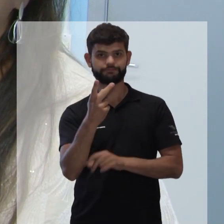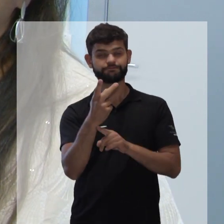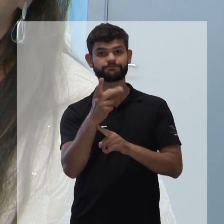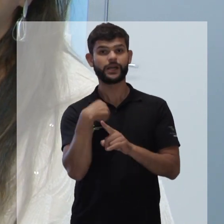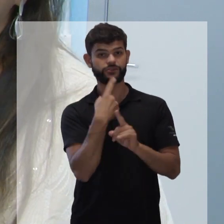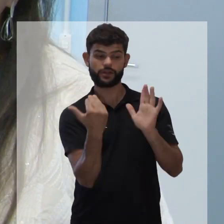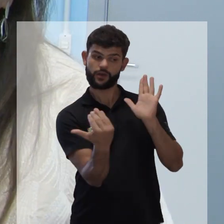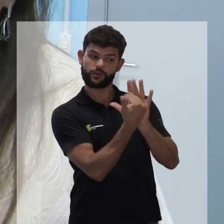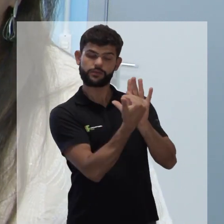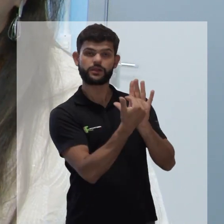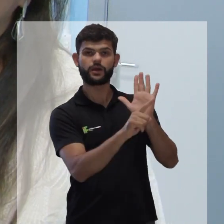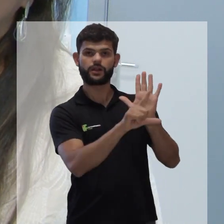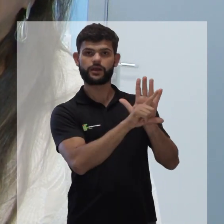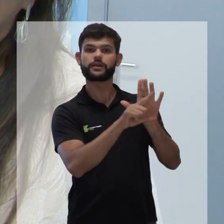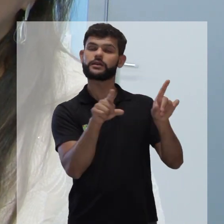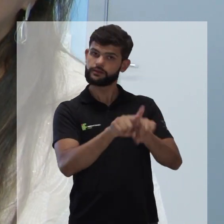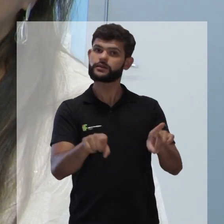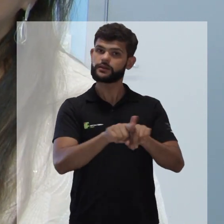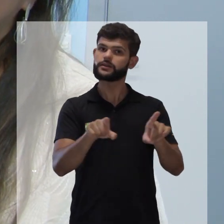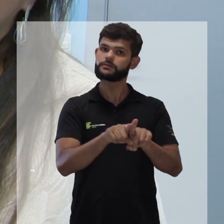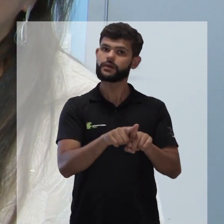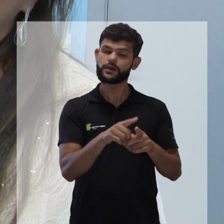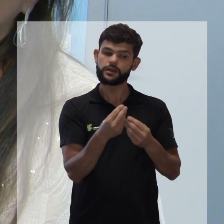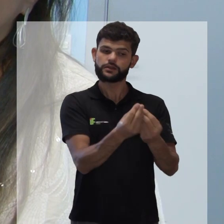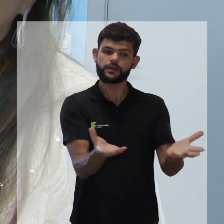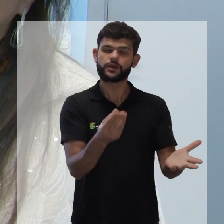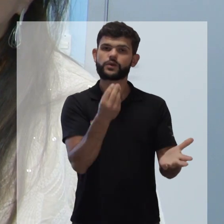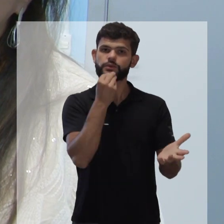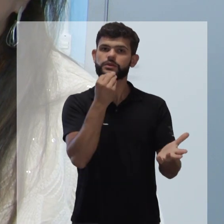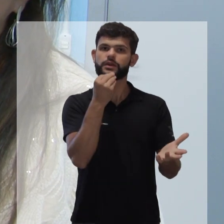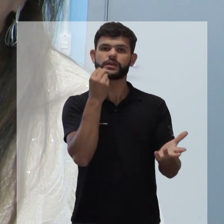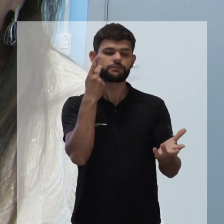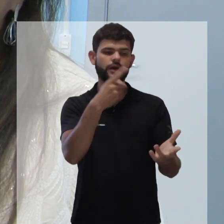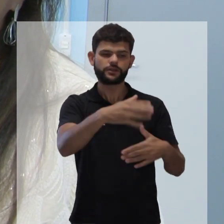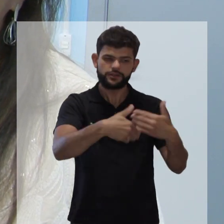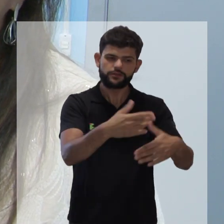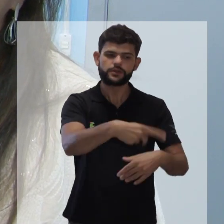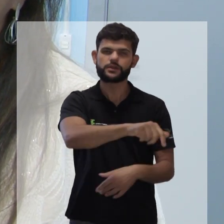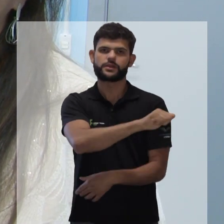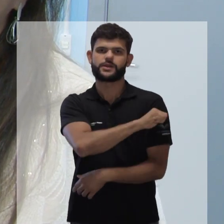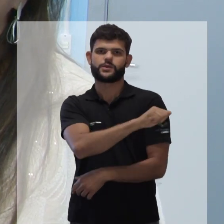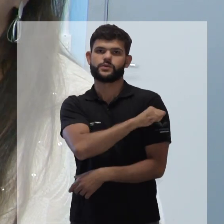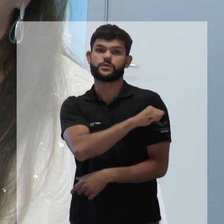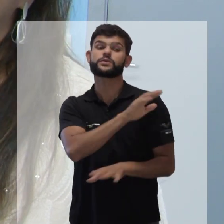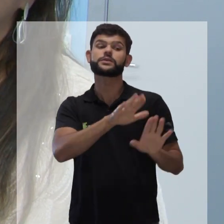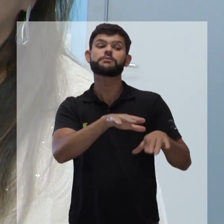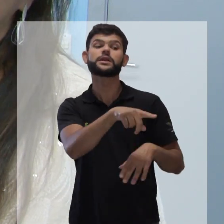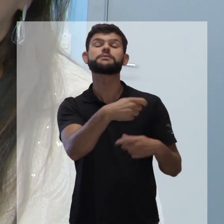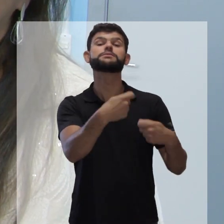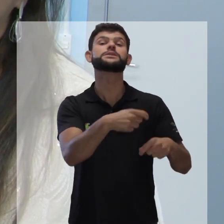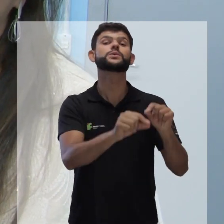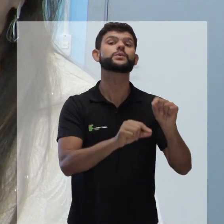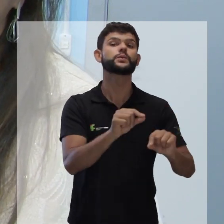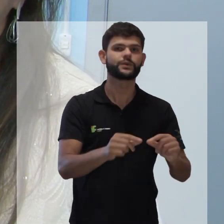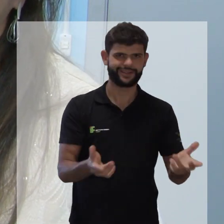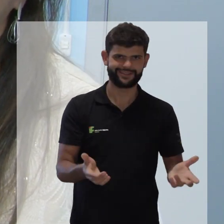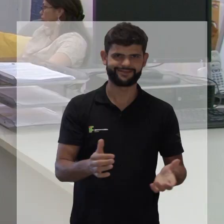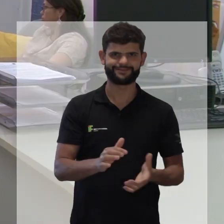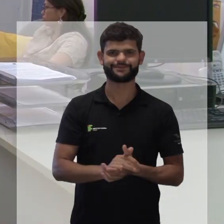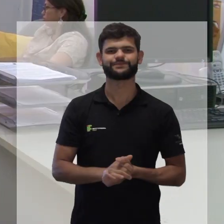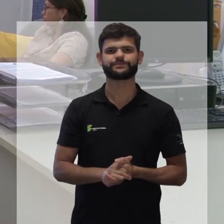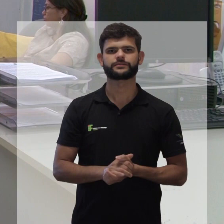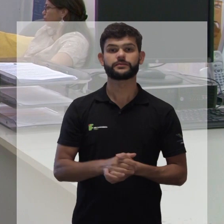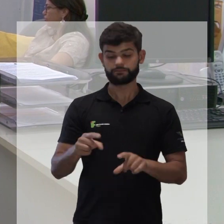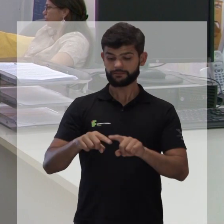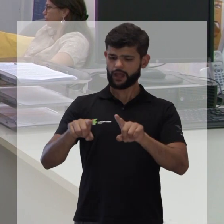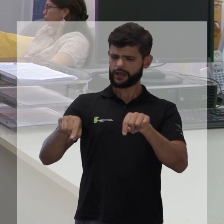estamos cumprindo a lei e, ao mesmo tempo, trazendo oportunidade de desenvolvimento para o estudante, conforme a sua necessidade específica.